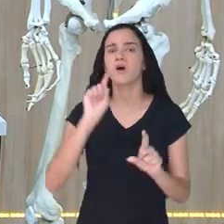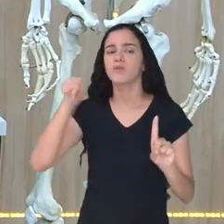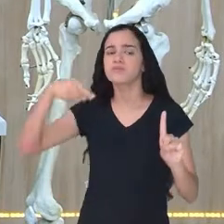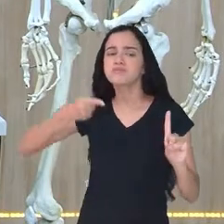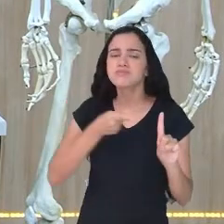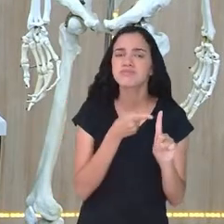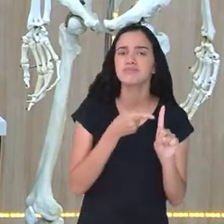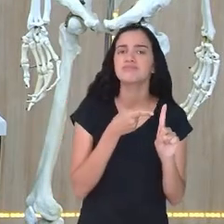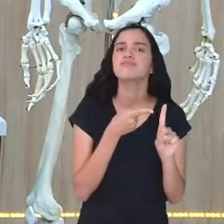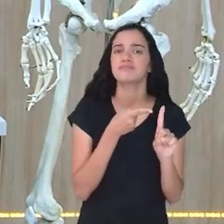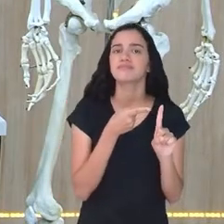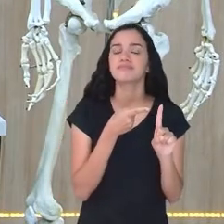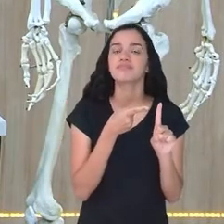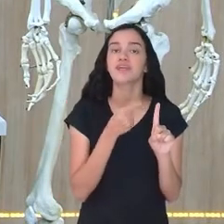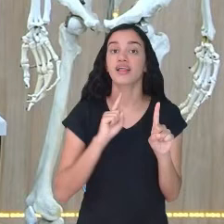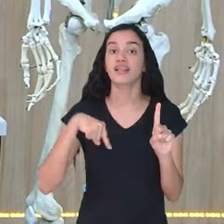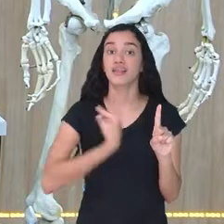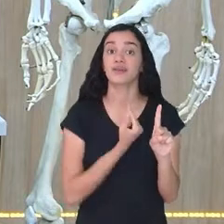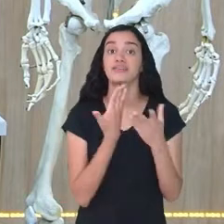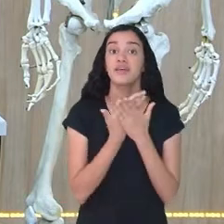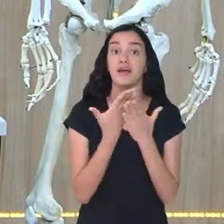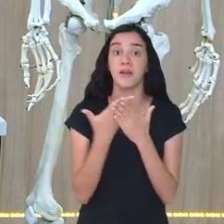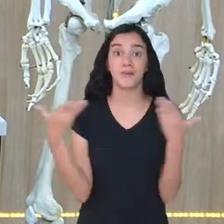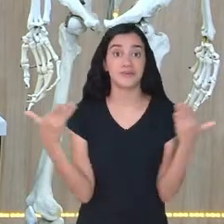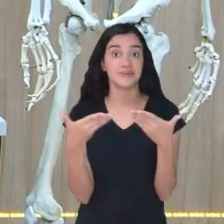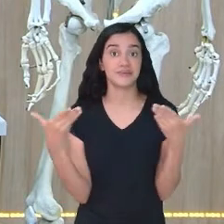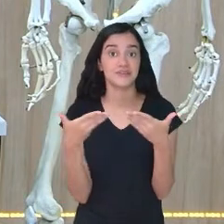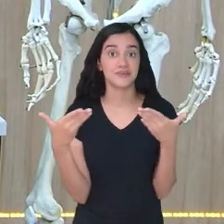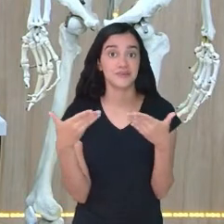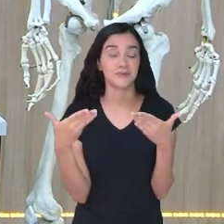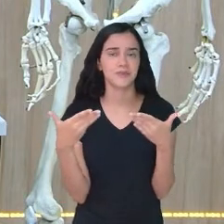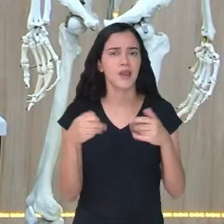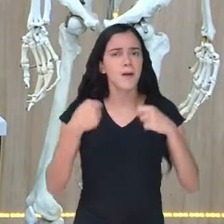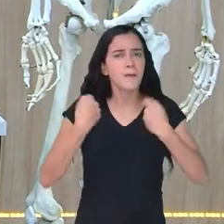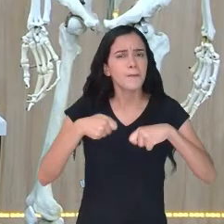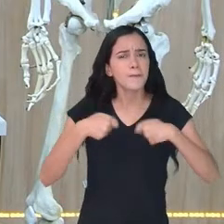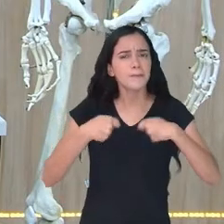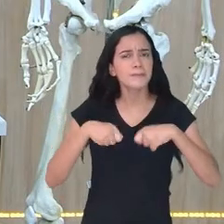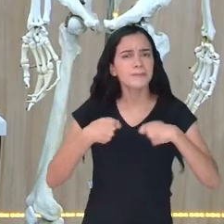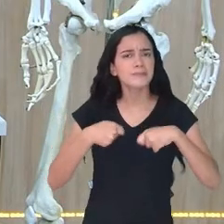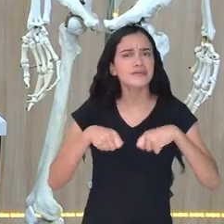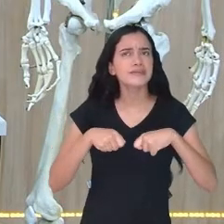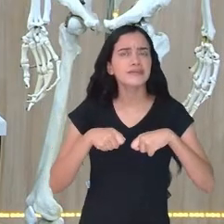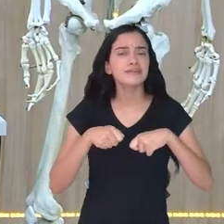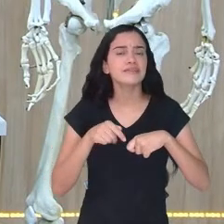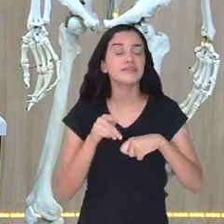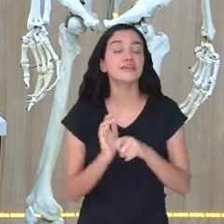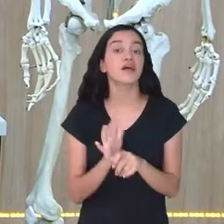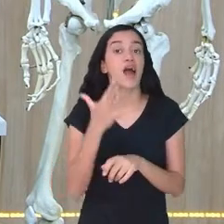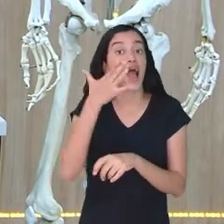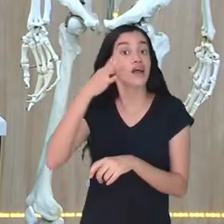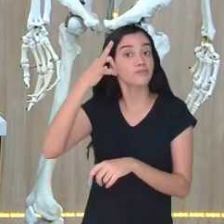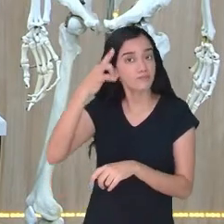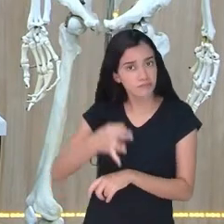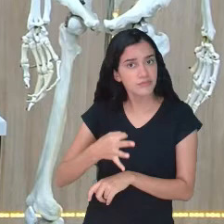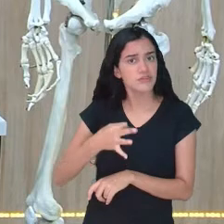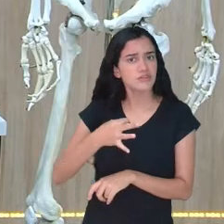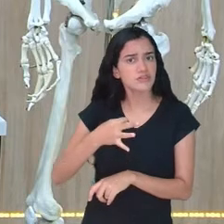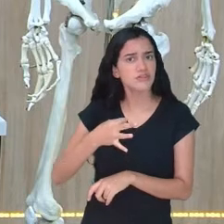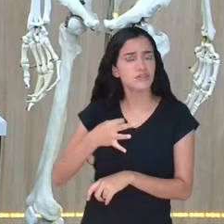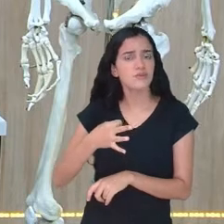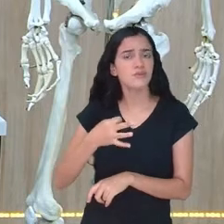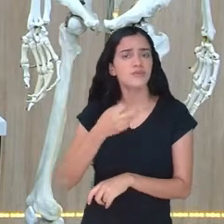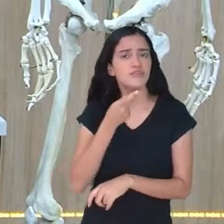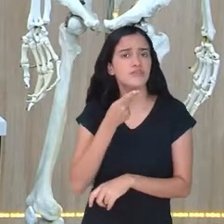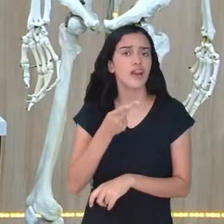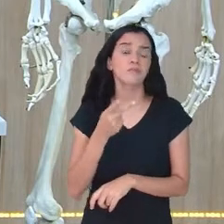para o objetivo da nossa aula, que é que hoje, né, a gente precisa prestar atenção e dizer, no